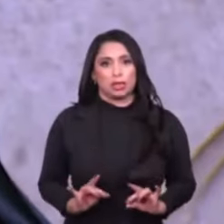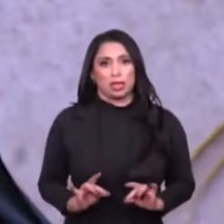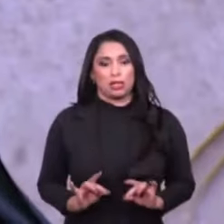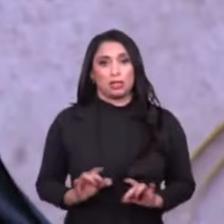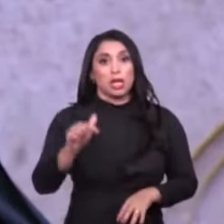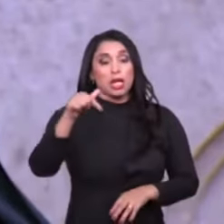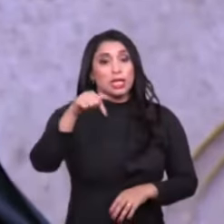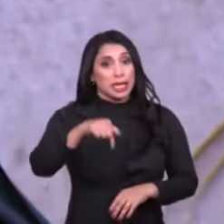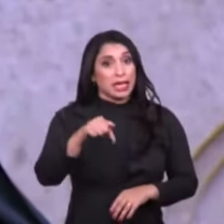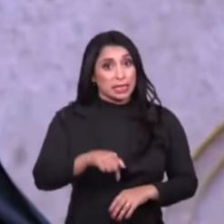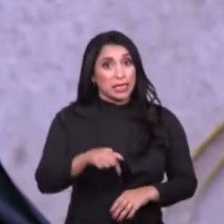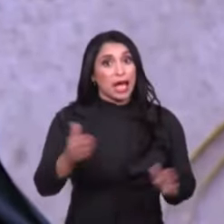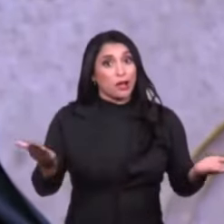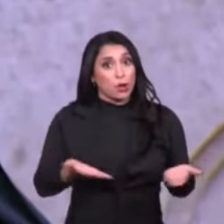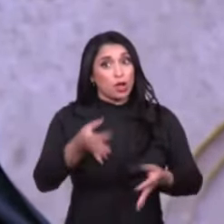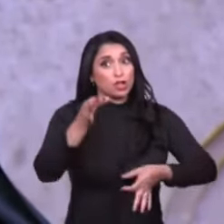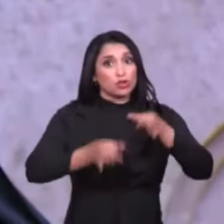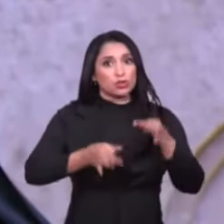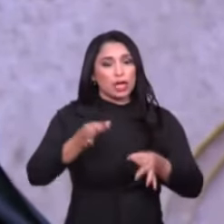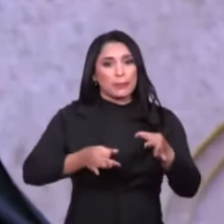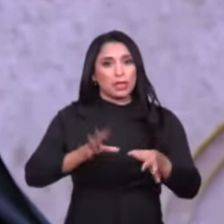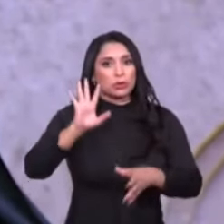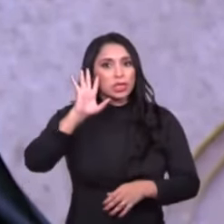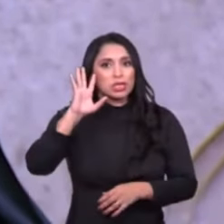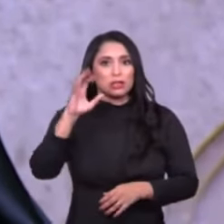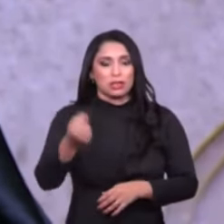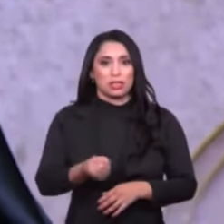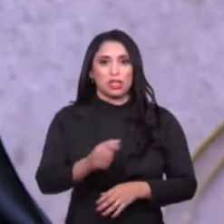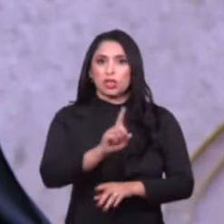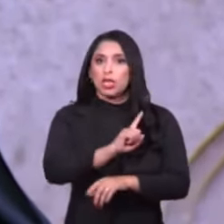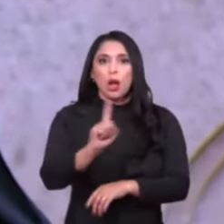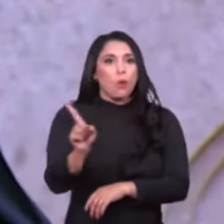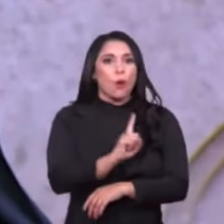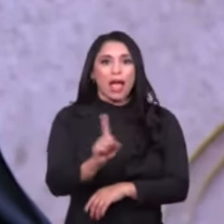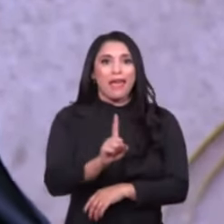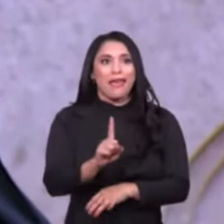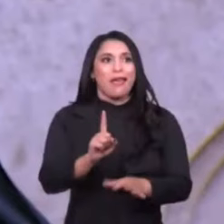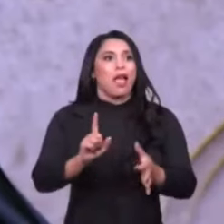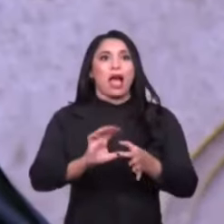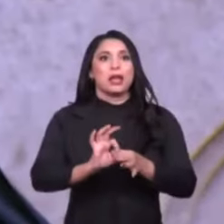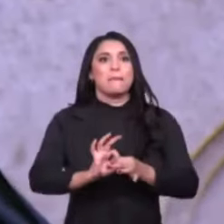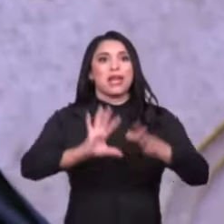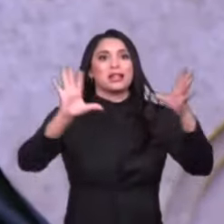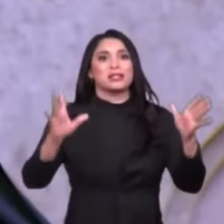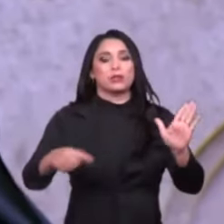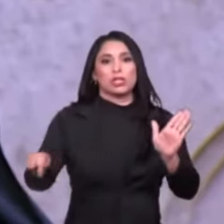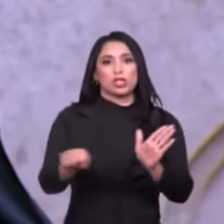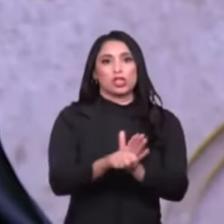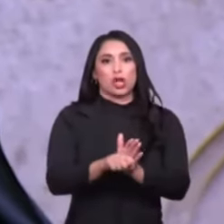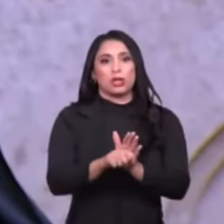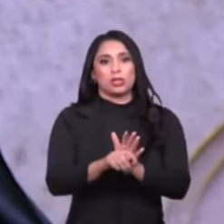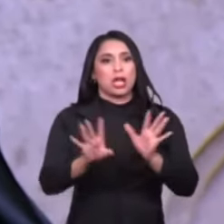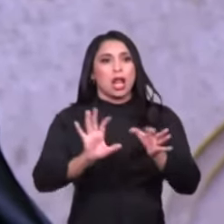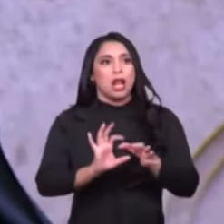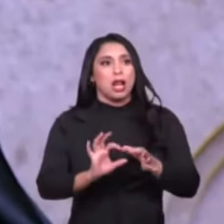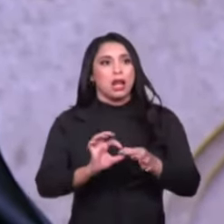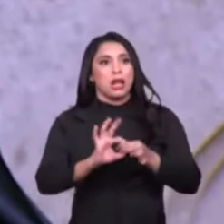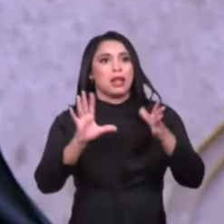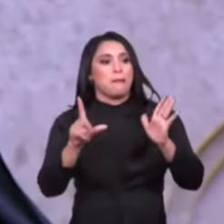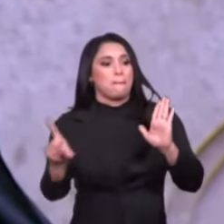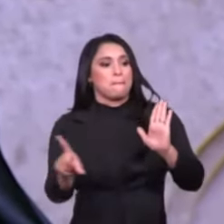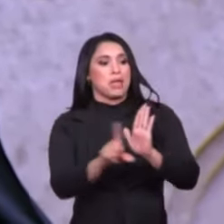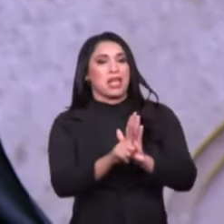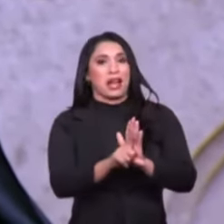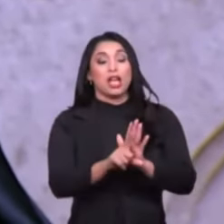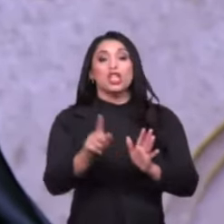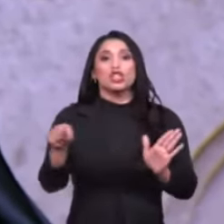aqui não é a liberação das drogas, não é a legalização. Droga é